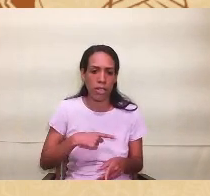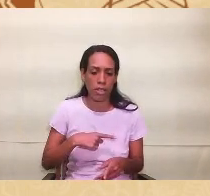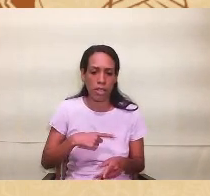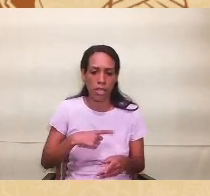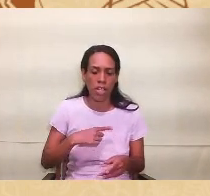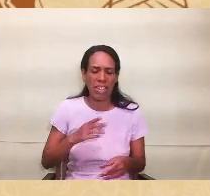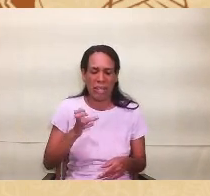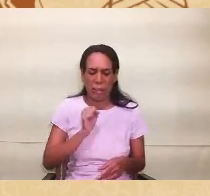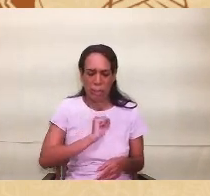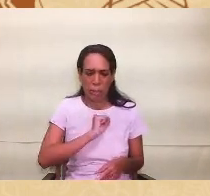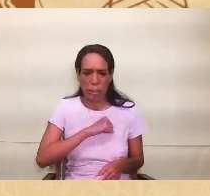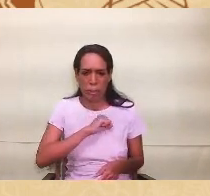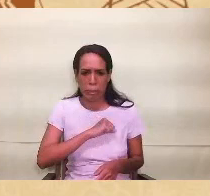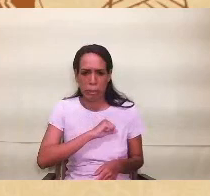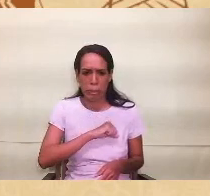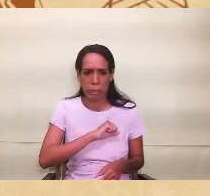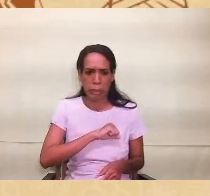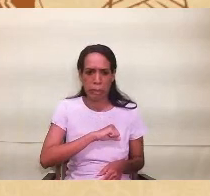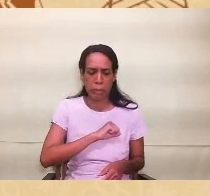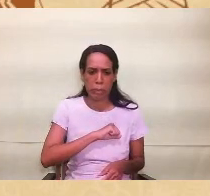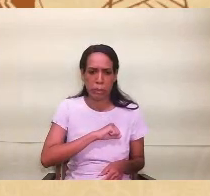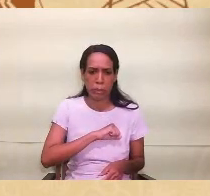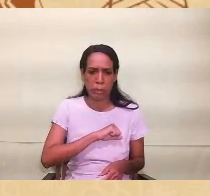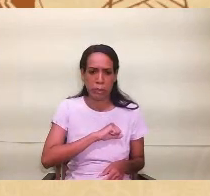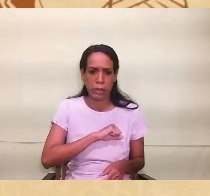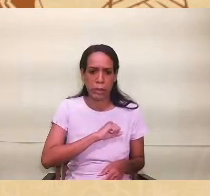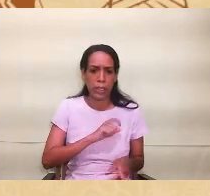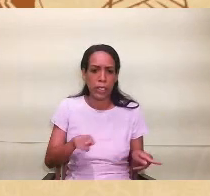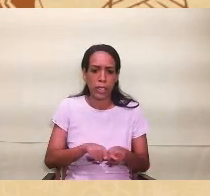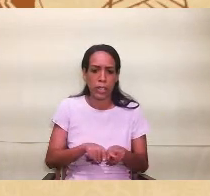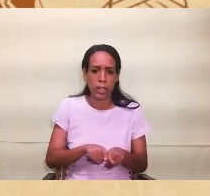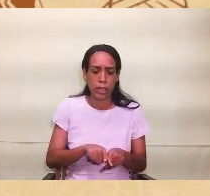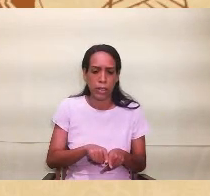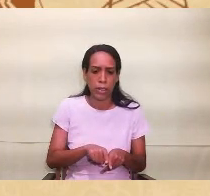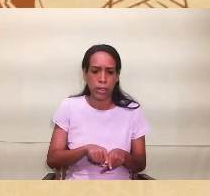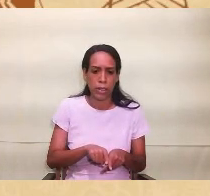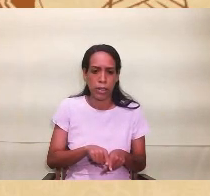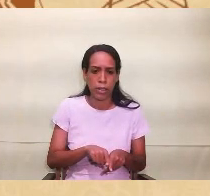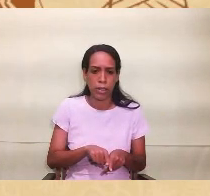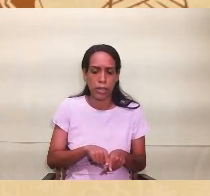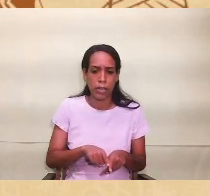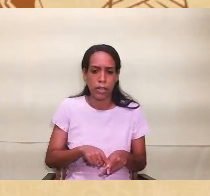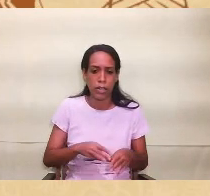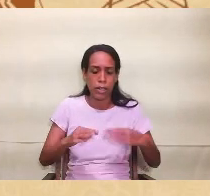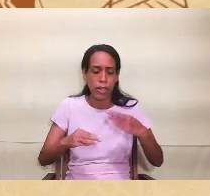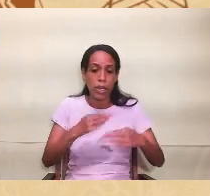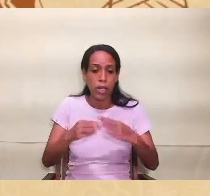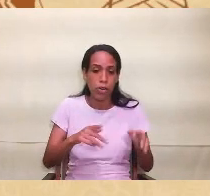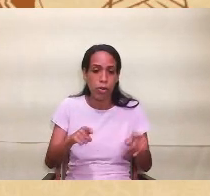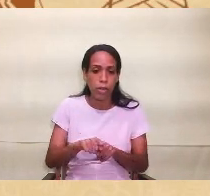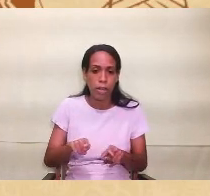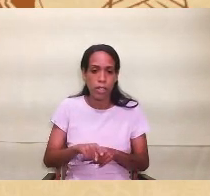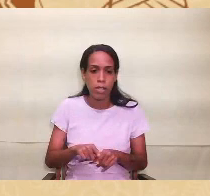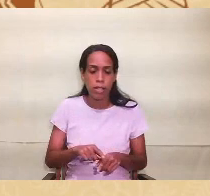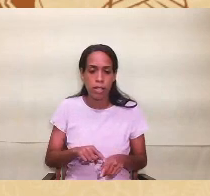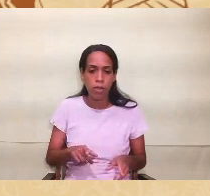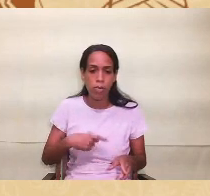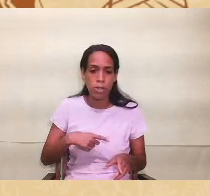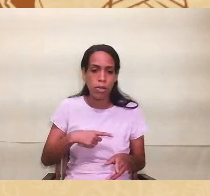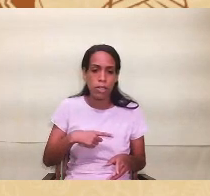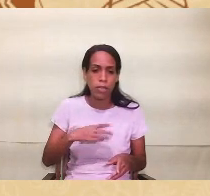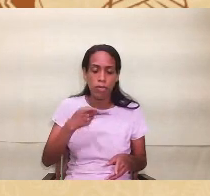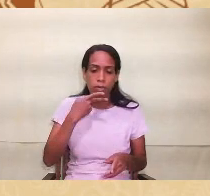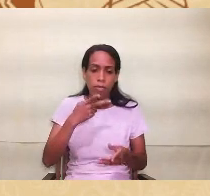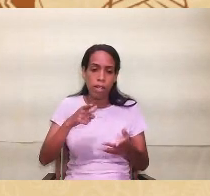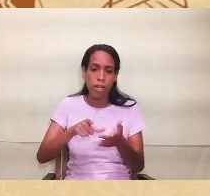cruéis, cruentas que tem, foi a PM de São Paulo, a atuação dela. Então, quando você faz essas alianças, a gente sabe que a gente